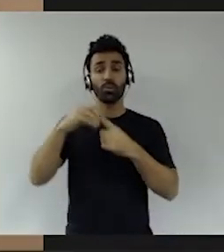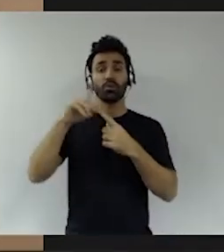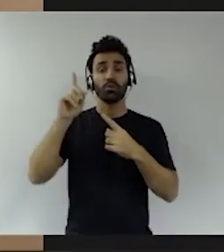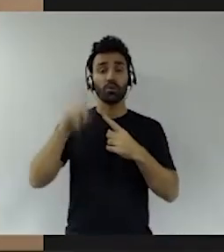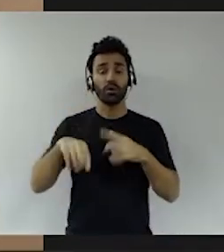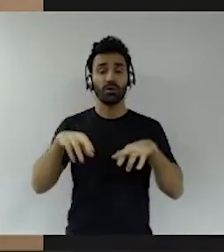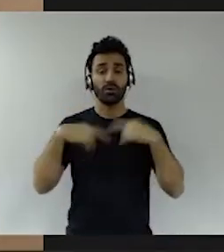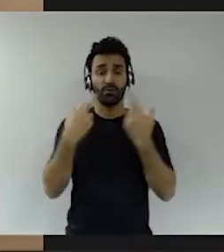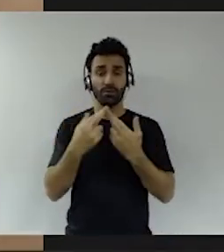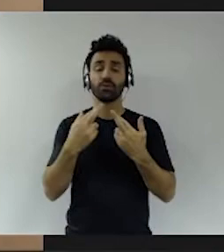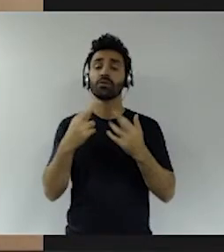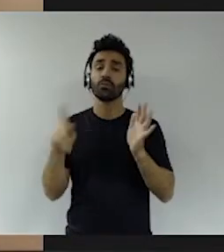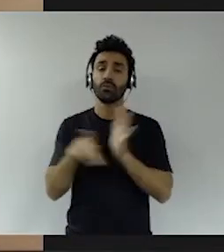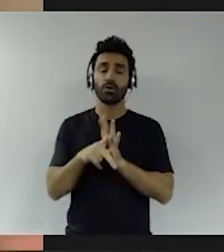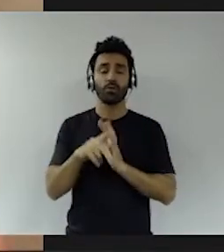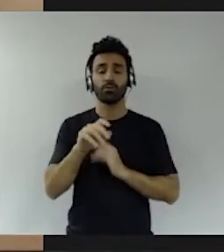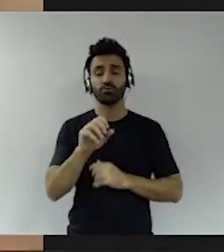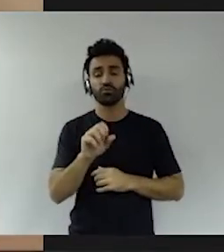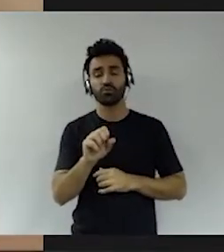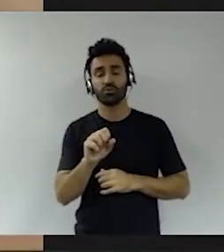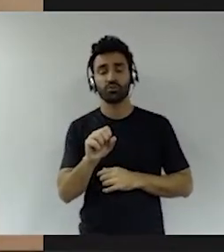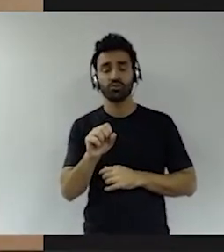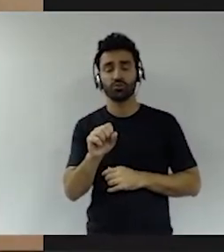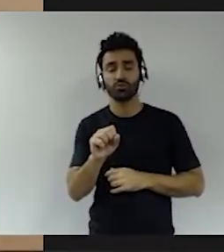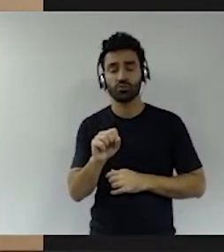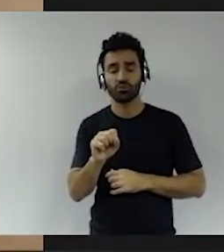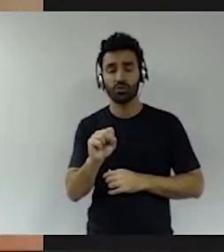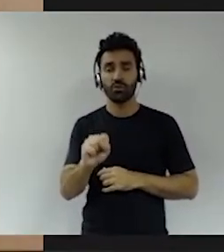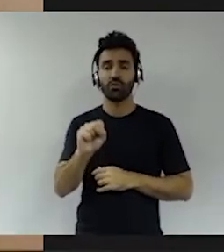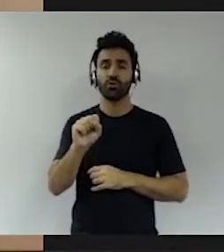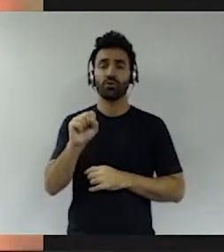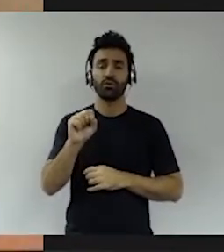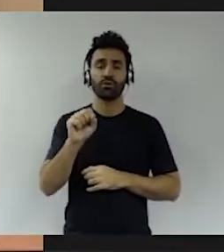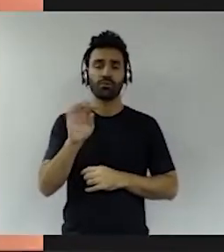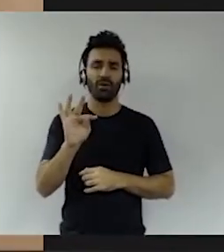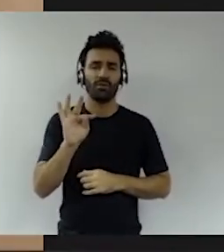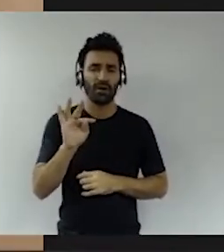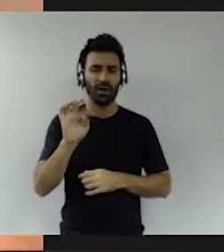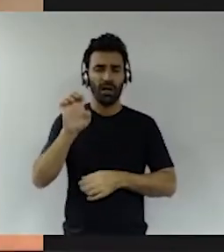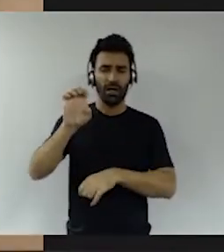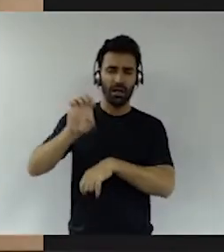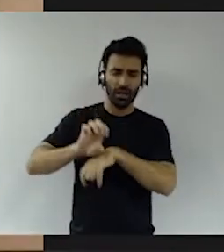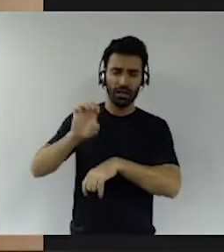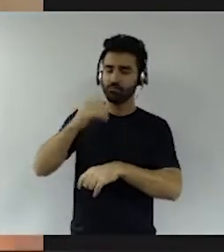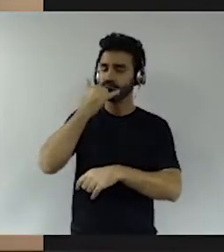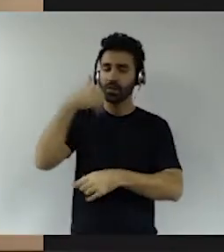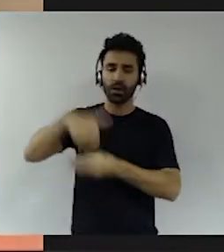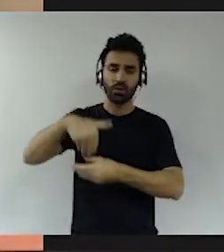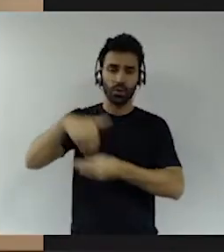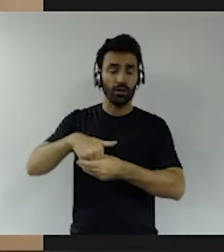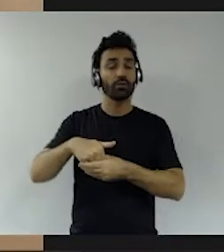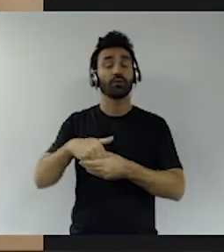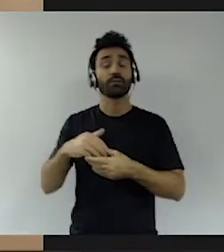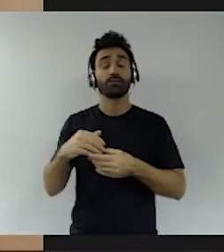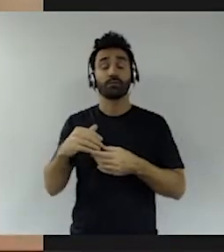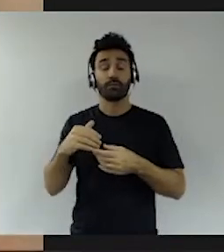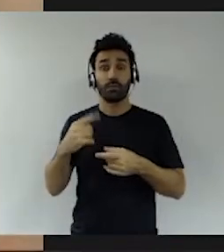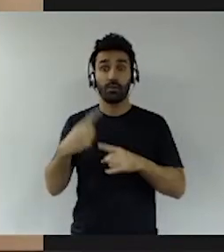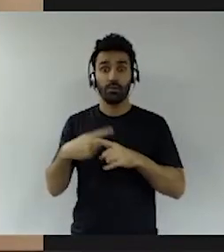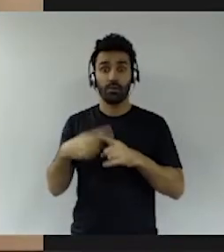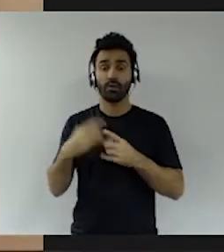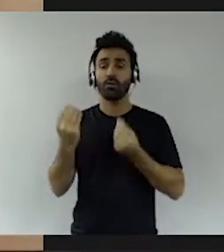eleições a pedido do Superior Tribunal Eleitoral, mais do que justo, porque tinha a ver com política sanitária, como levar o povo às urnas em outubro,